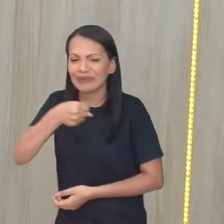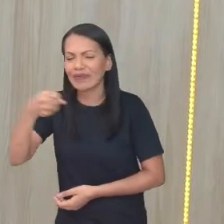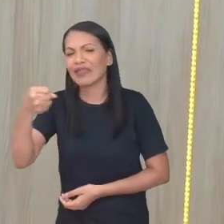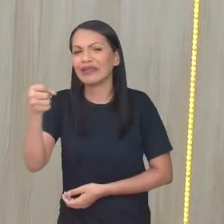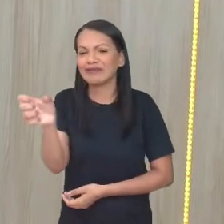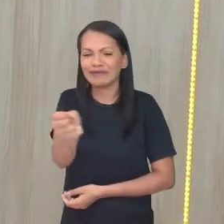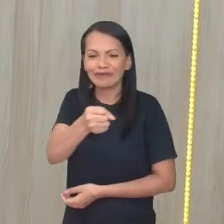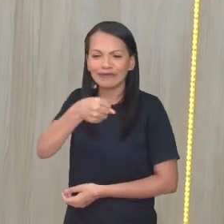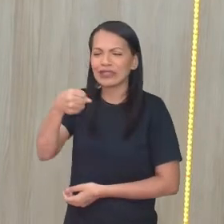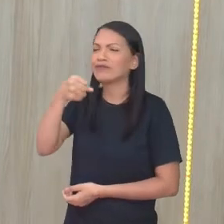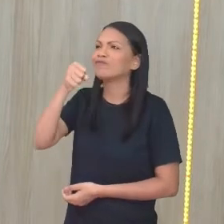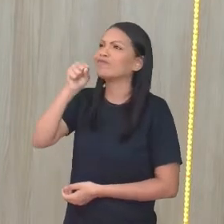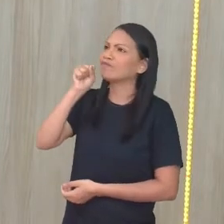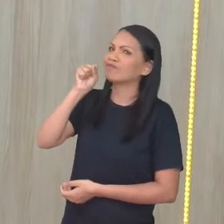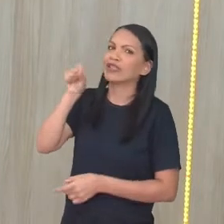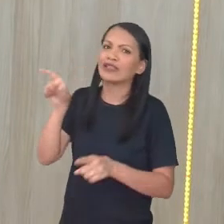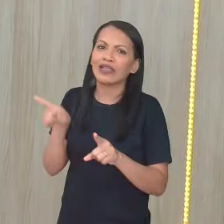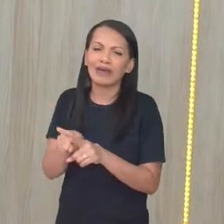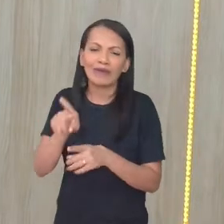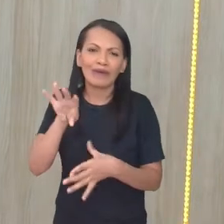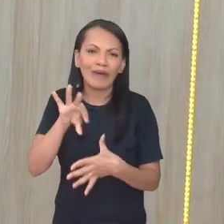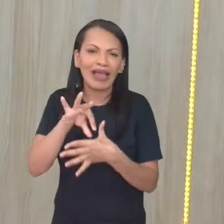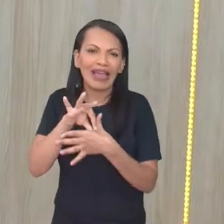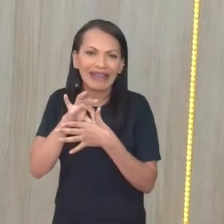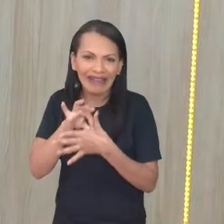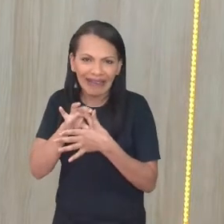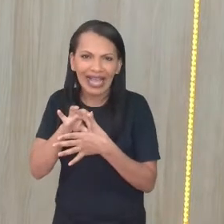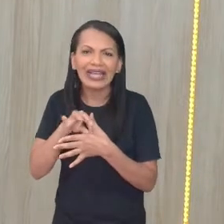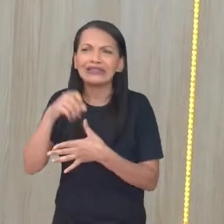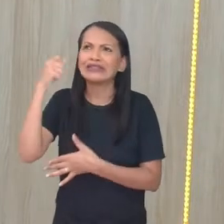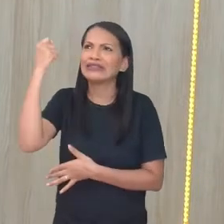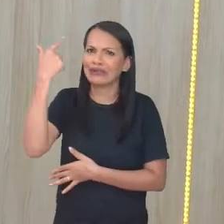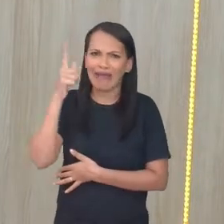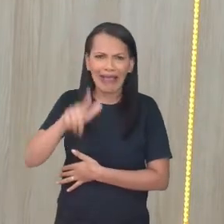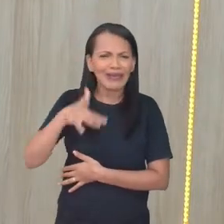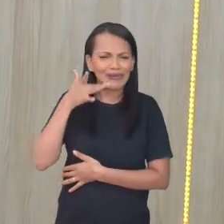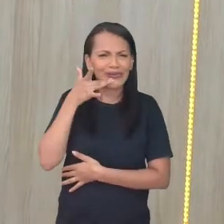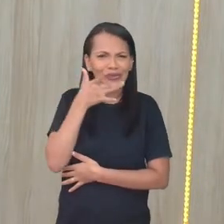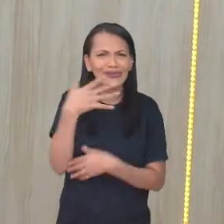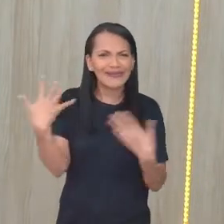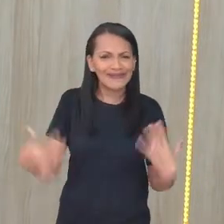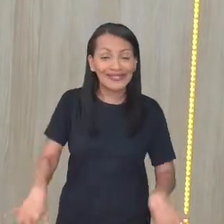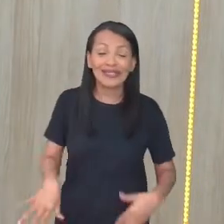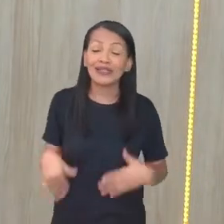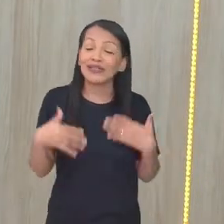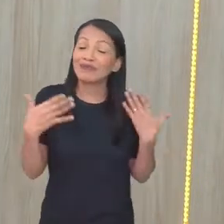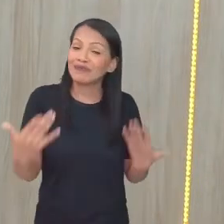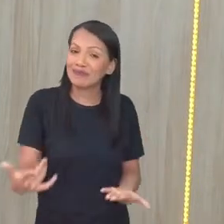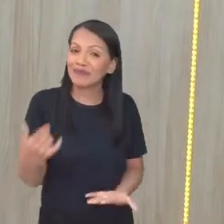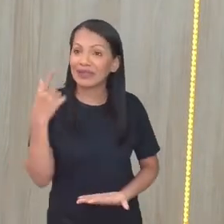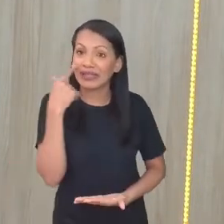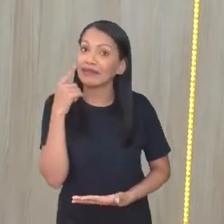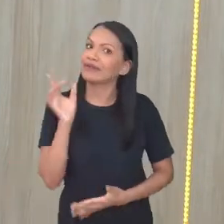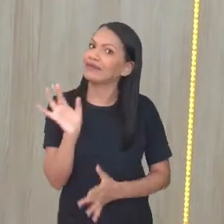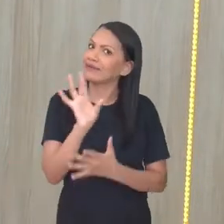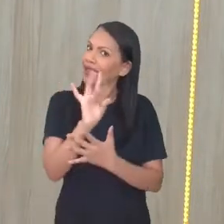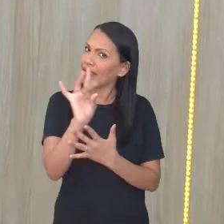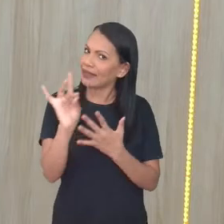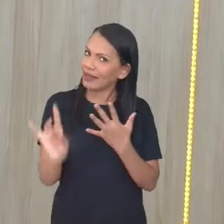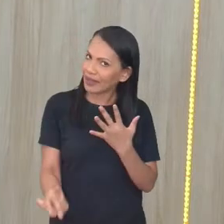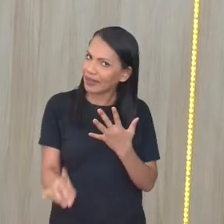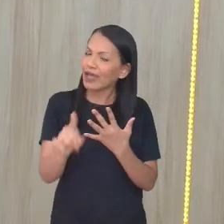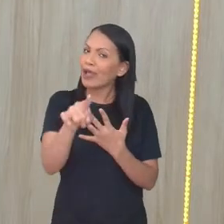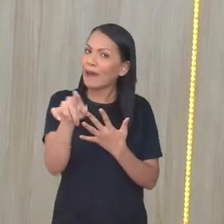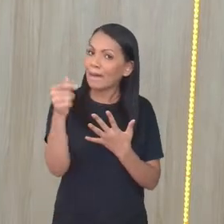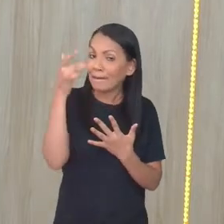com uma carnezinha de sol, é um negócio gostosinho, né? Então, ó, mais detalhe, viu? Isso para